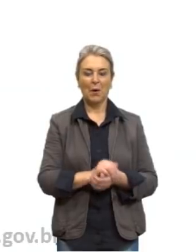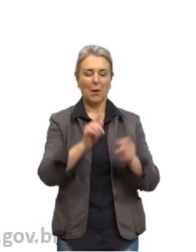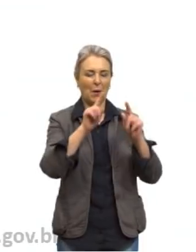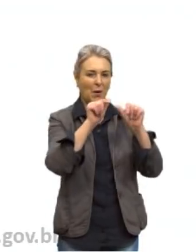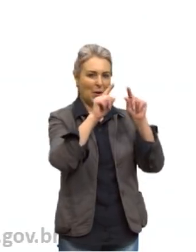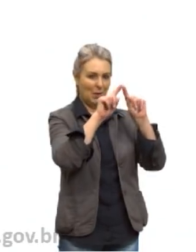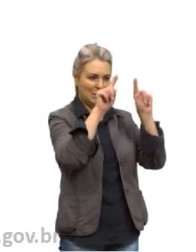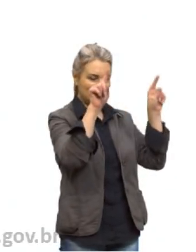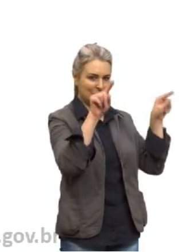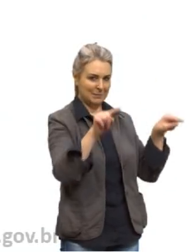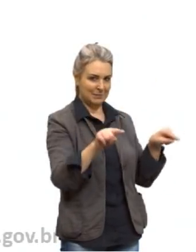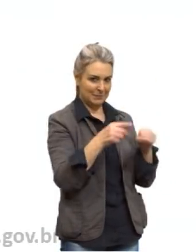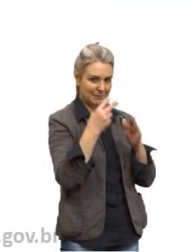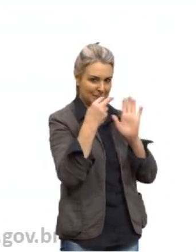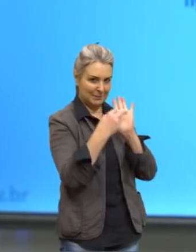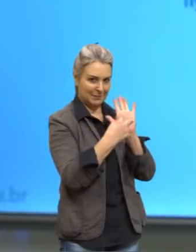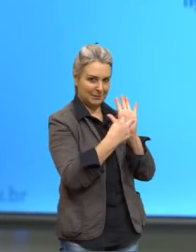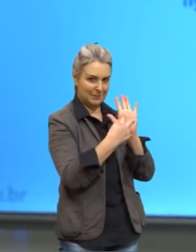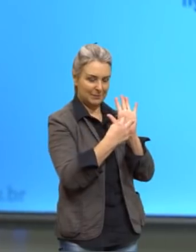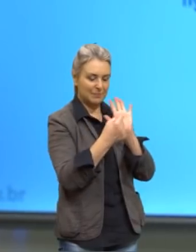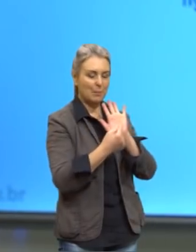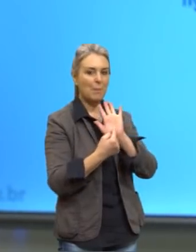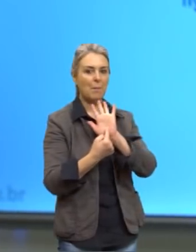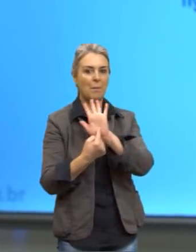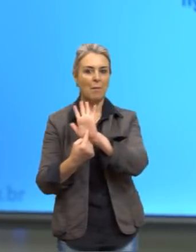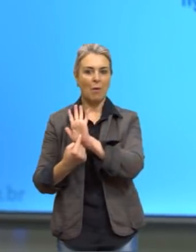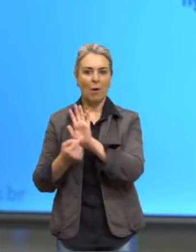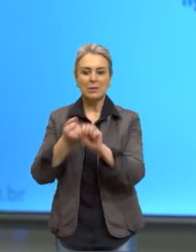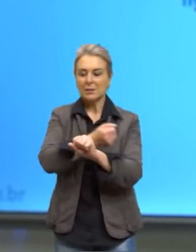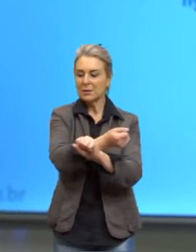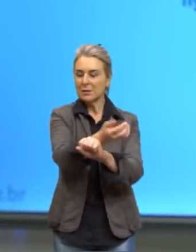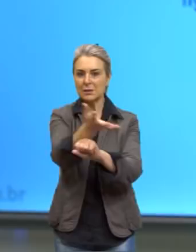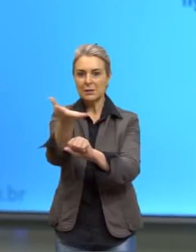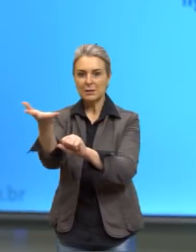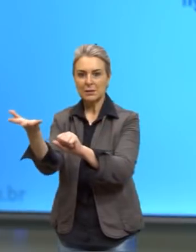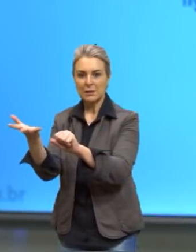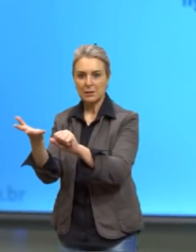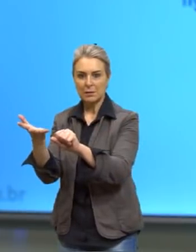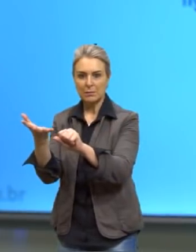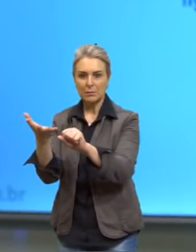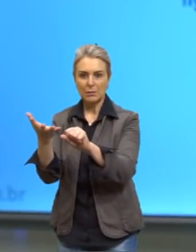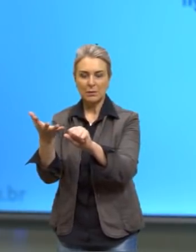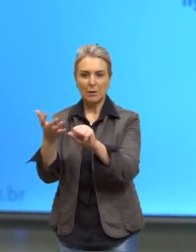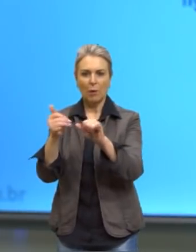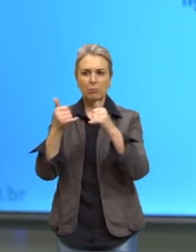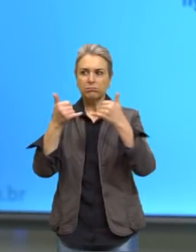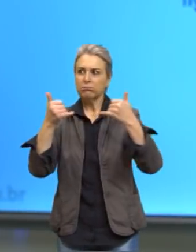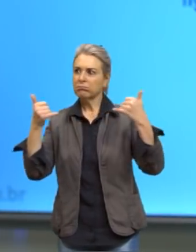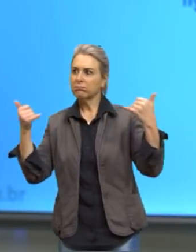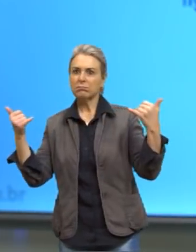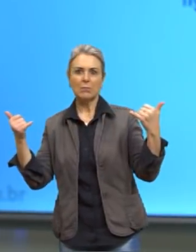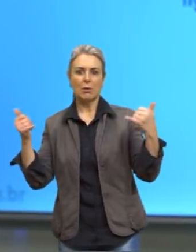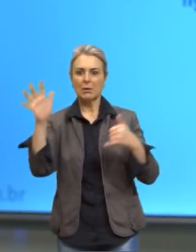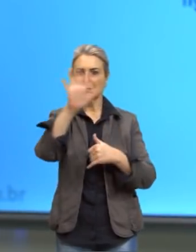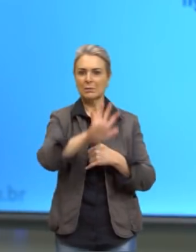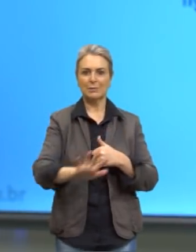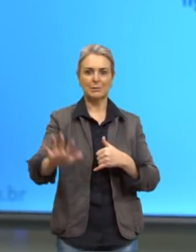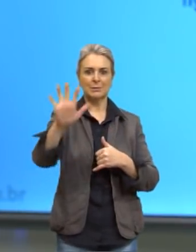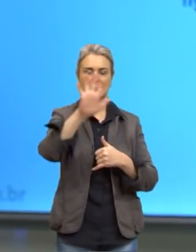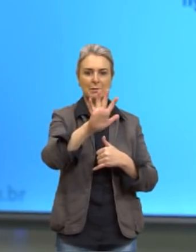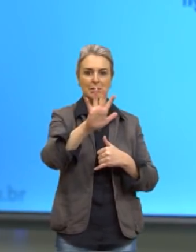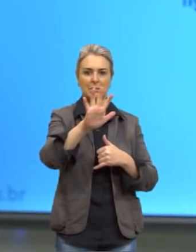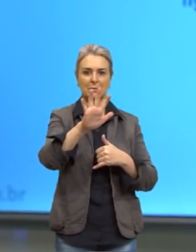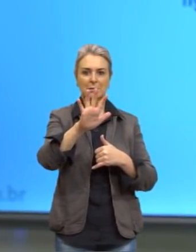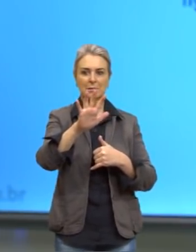potencial eletrostático que mostra a distribuição eletrônica no espaço olha como eu tenho um